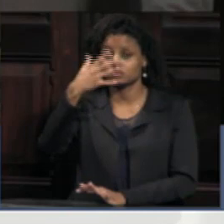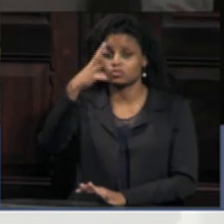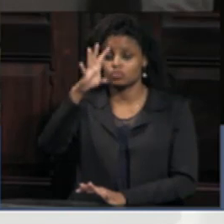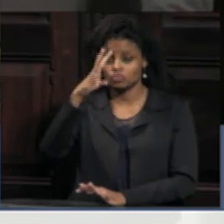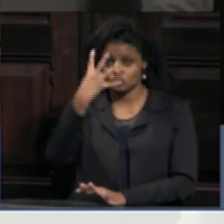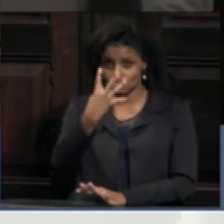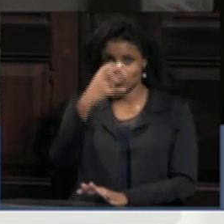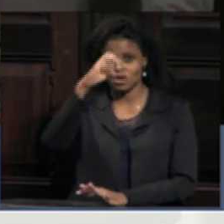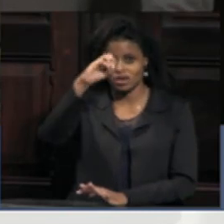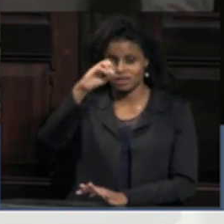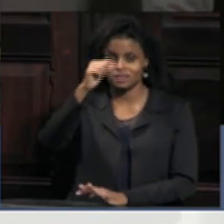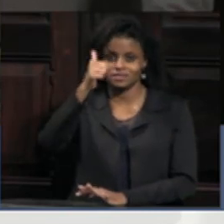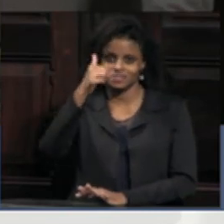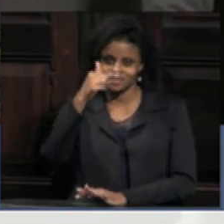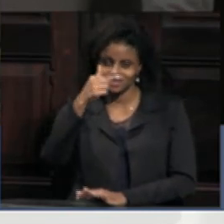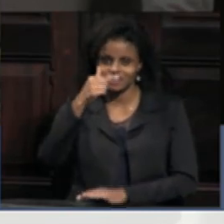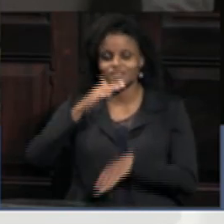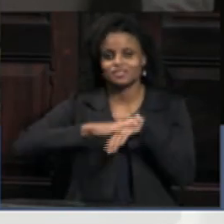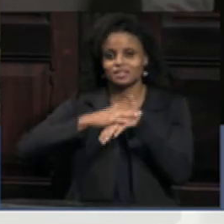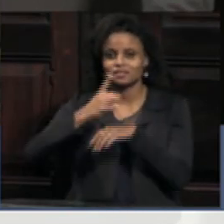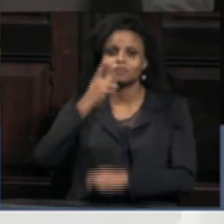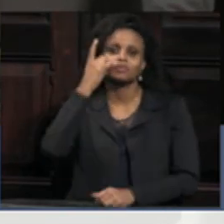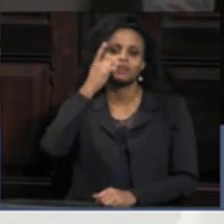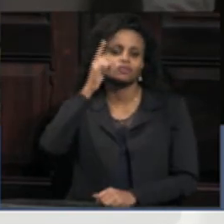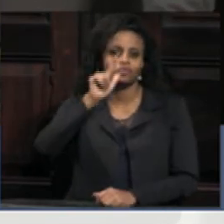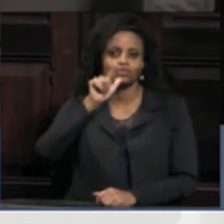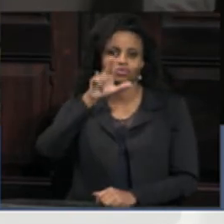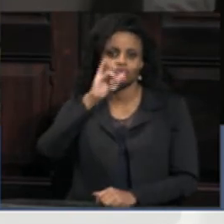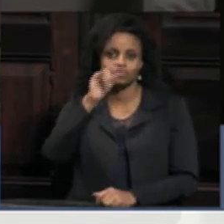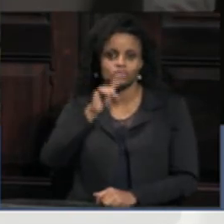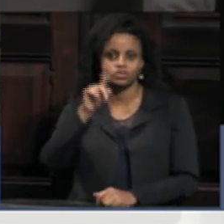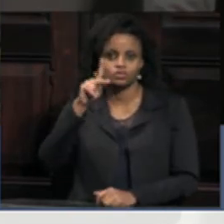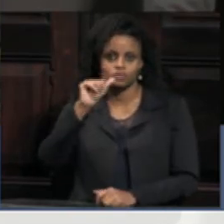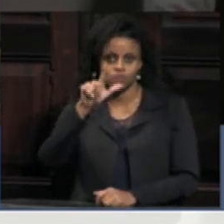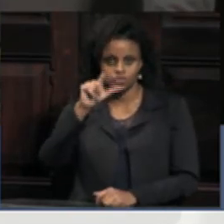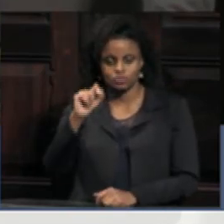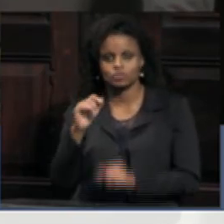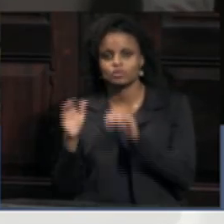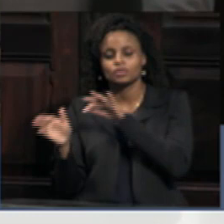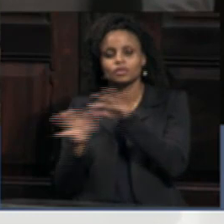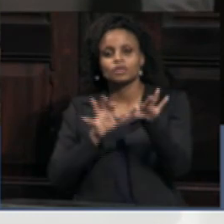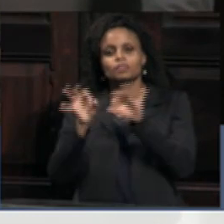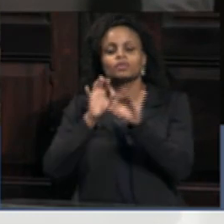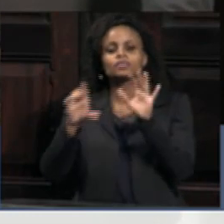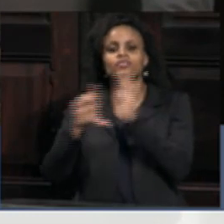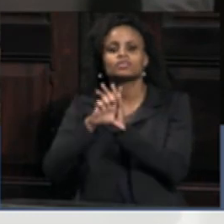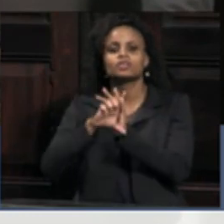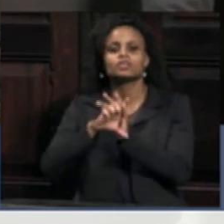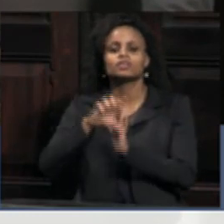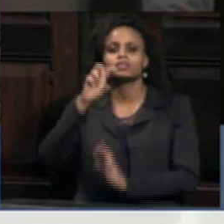4087/2018, autoria do deputado Luiz Paulo. Veto parcial oposto ao projeto de lei número